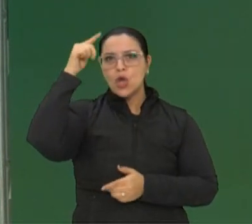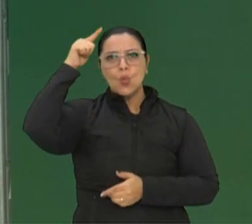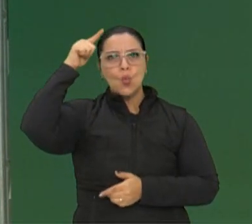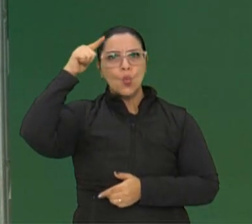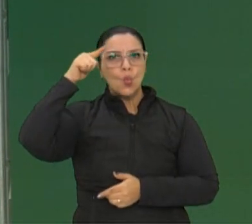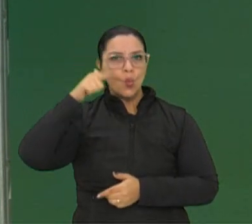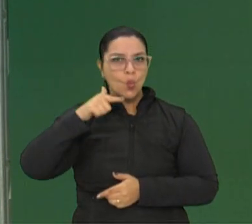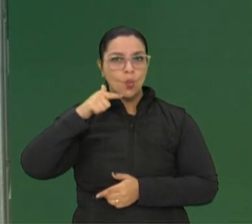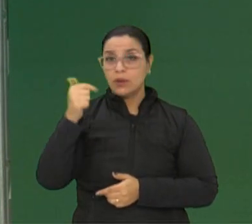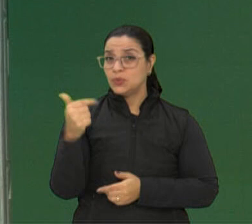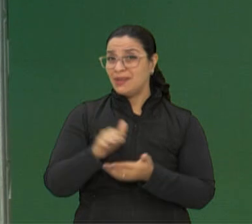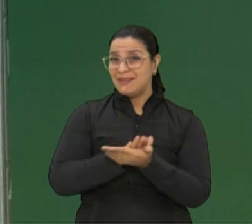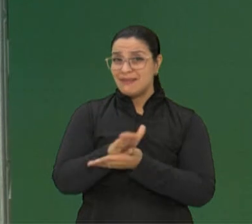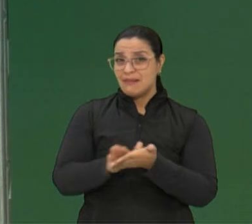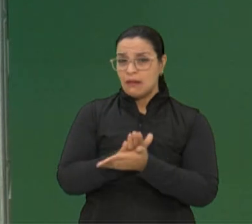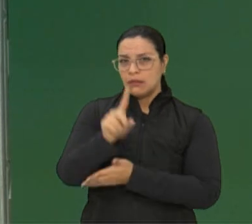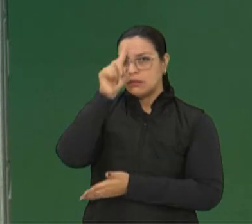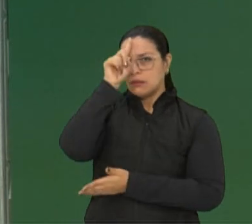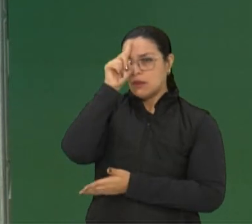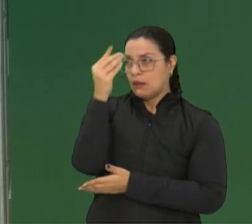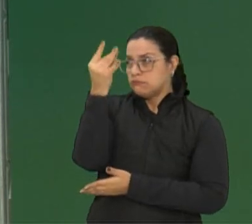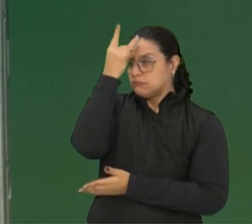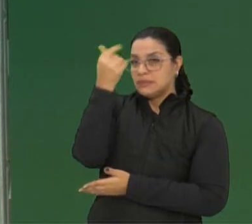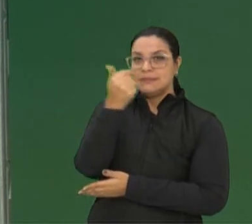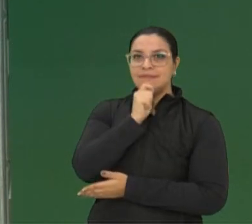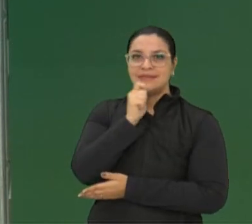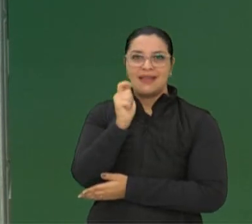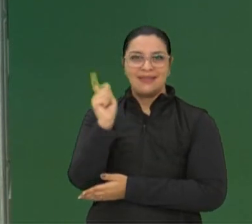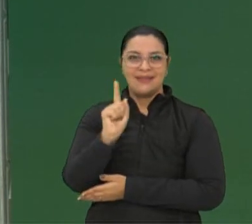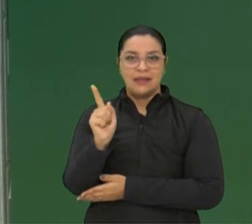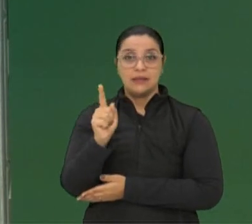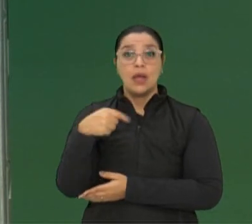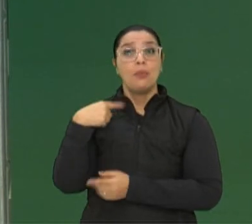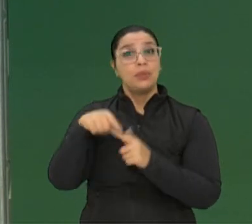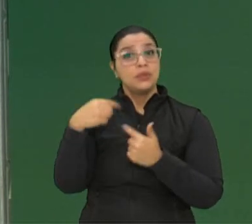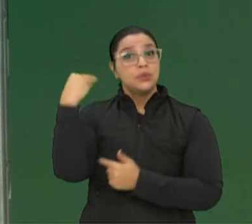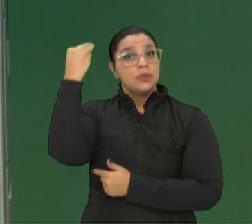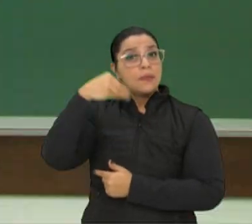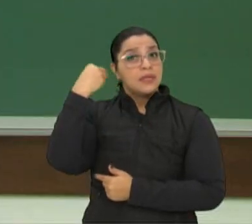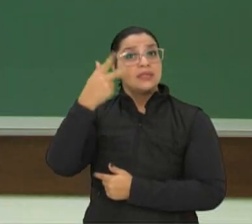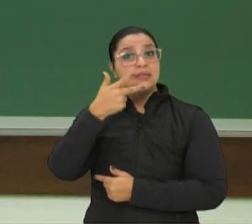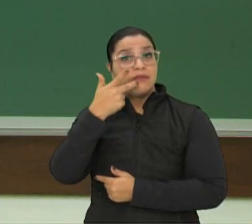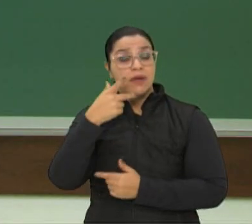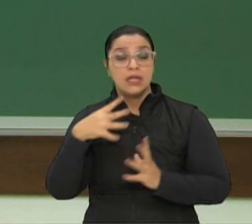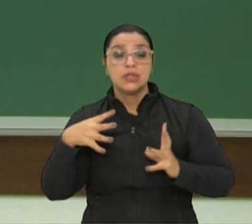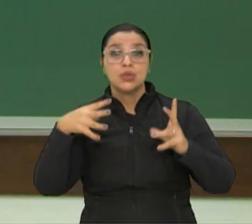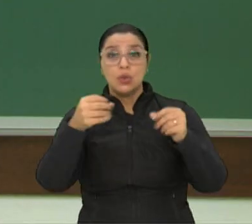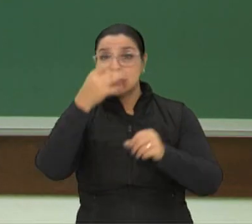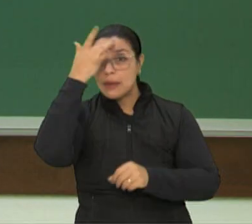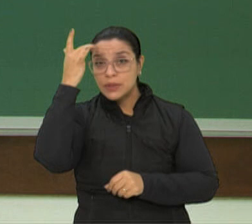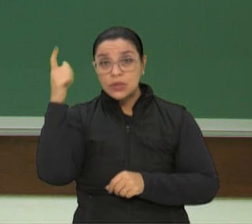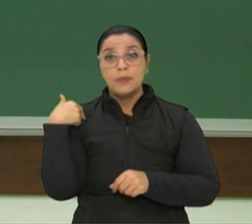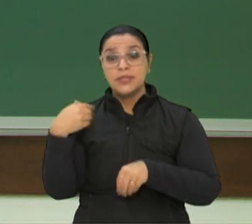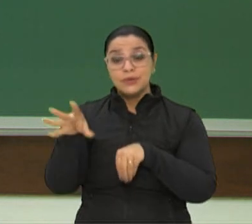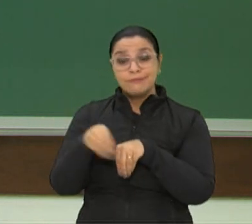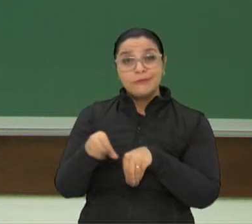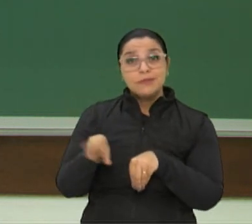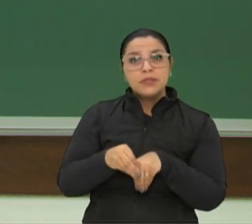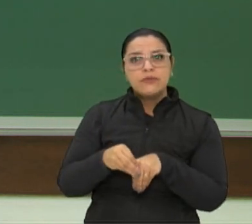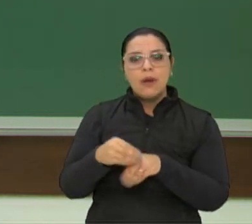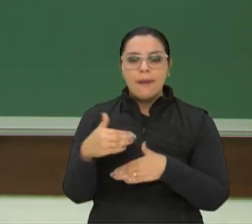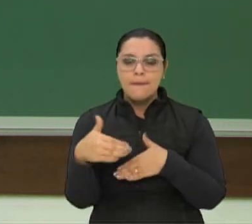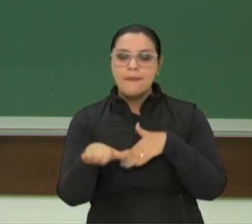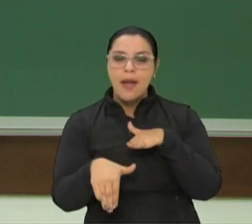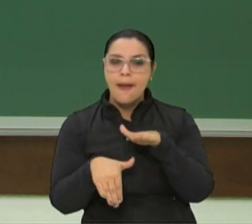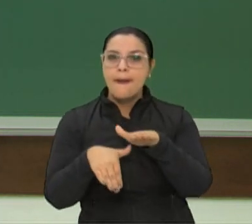Então nós não nascemos com nenhuma ideia, tá? E os empiristas vão defender justamente isso. Se todo conhecimento é formado pela experiência, não